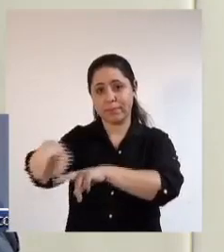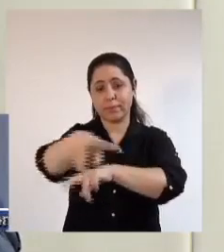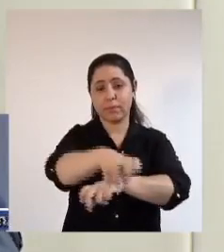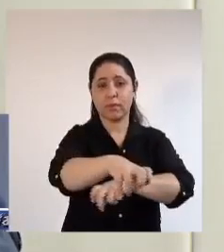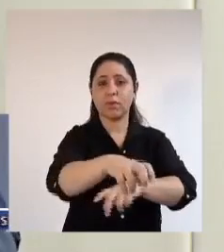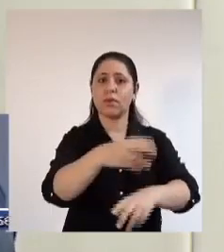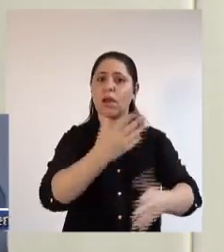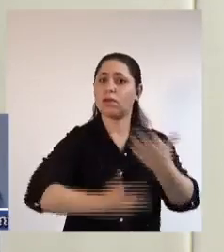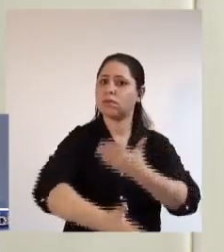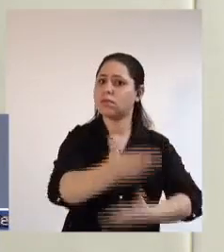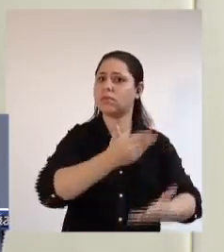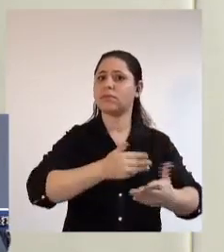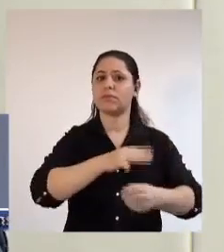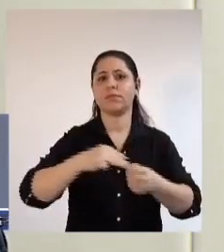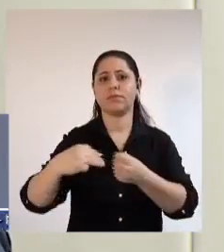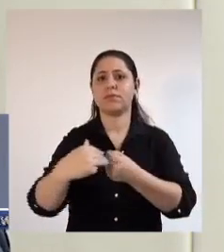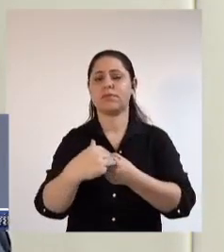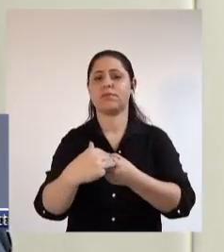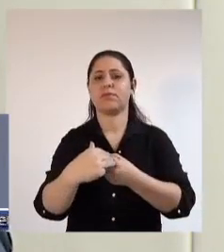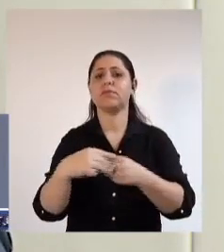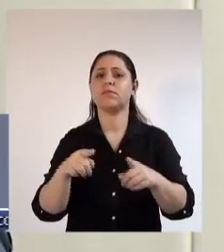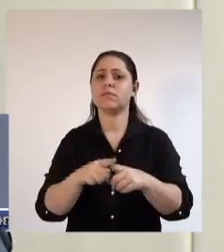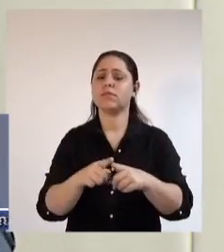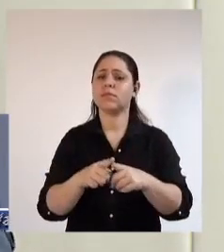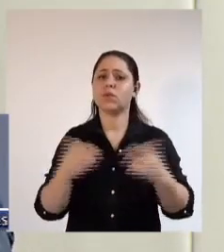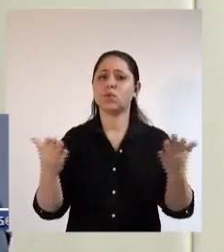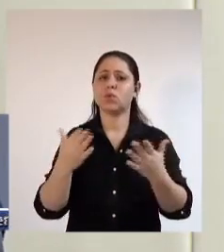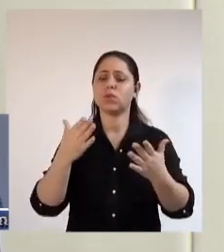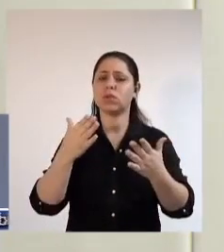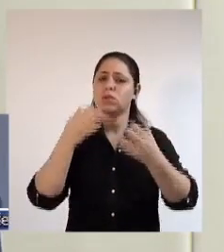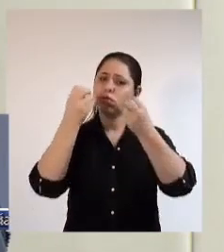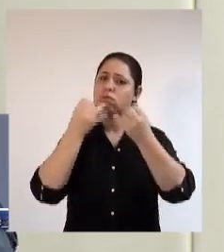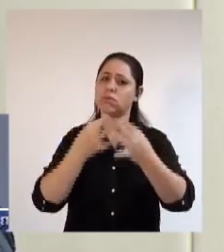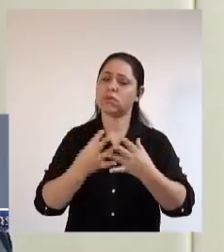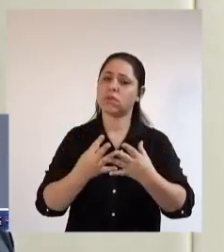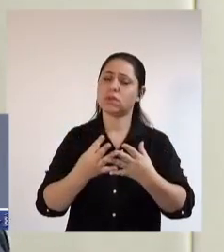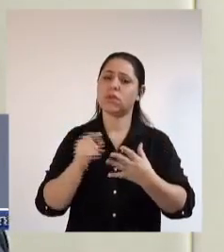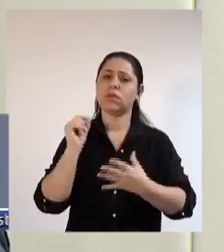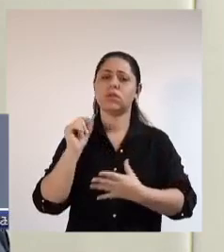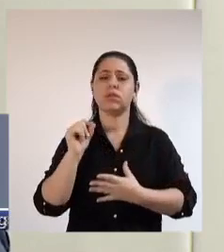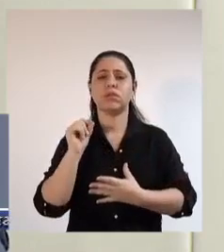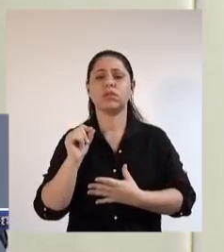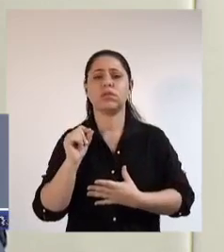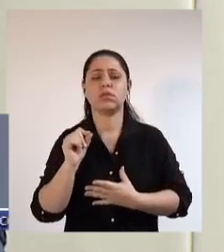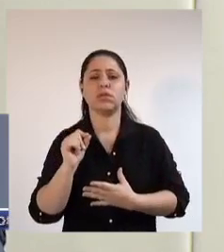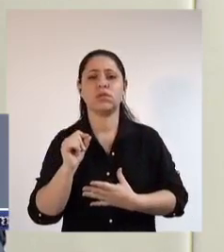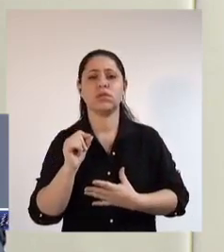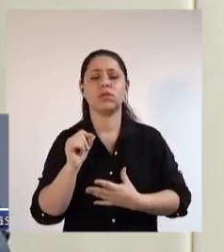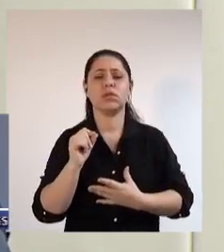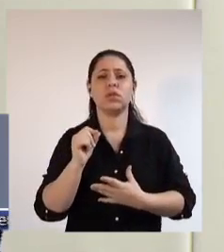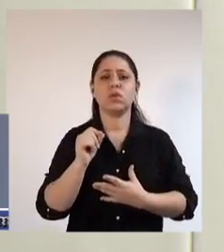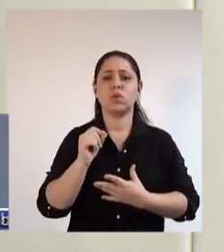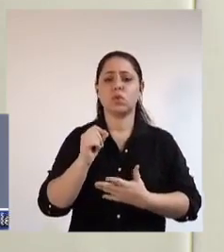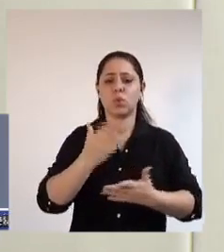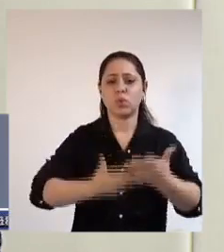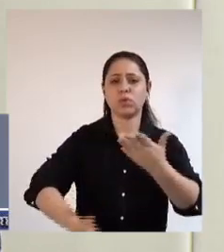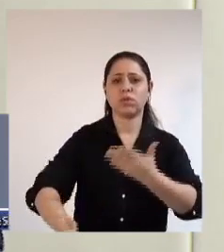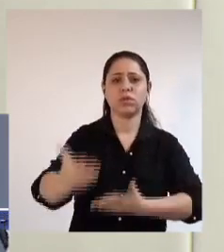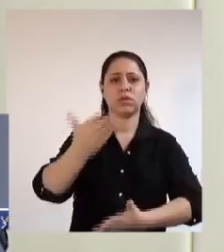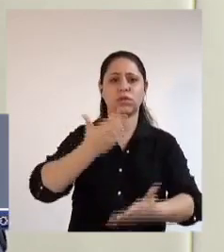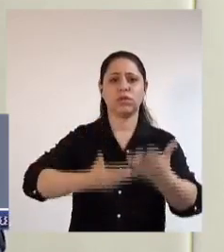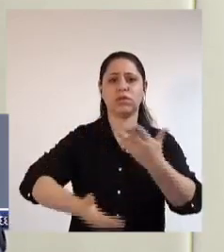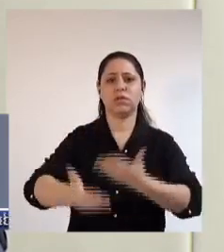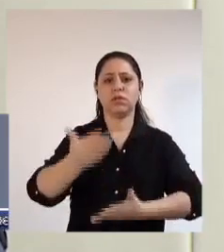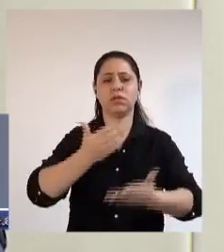municípios e aqui eu comento assim na questão do taquari o excelente relacionamento que o pai do taquari tem com o município